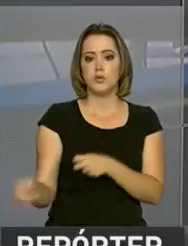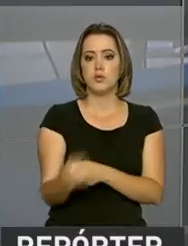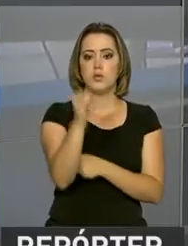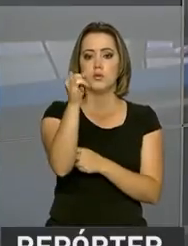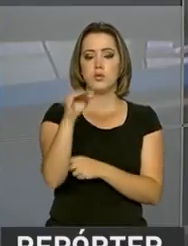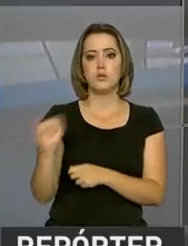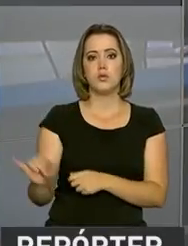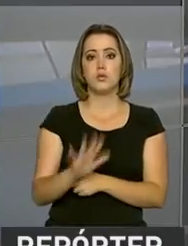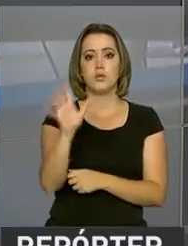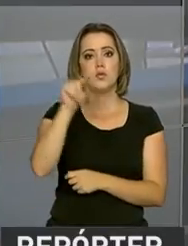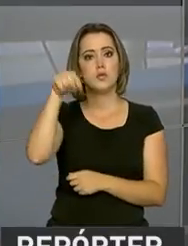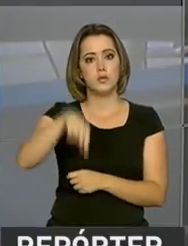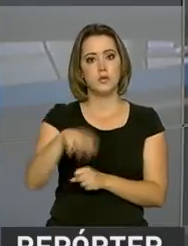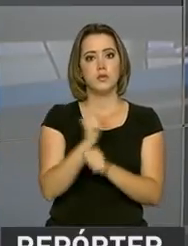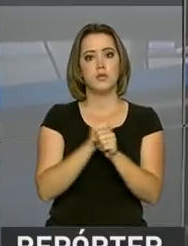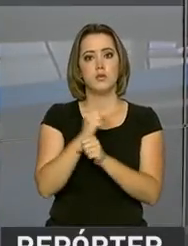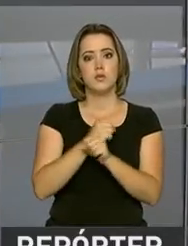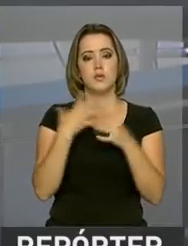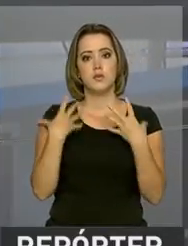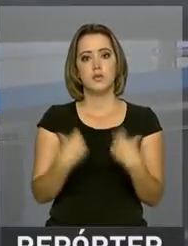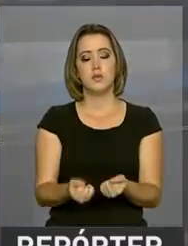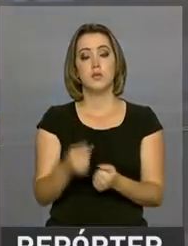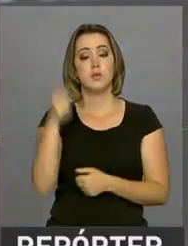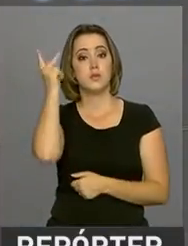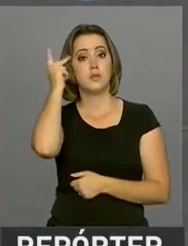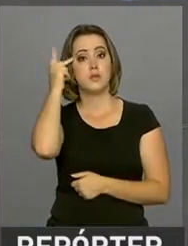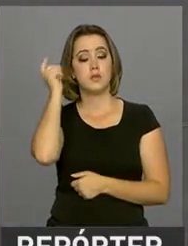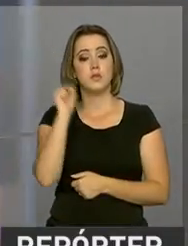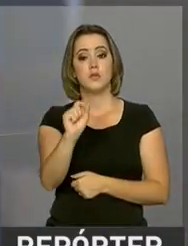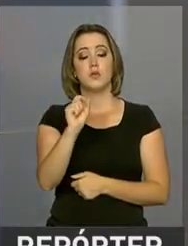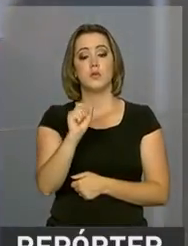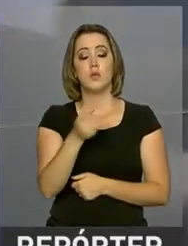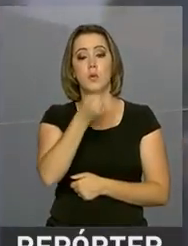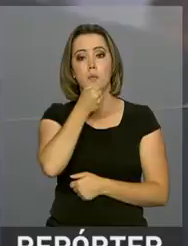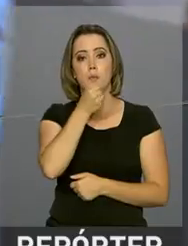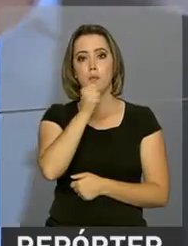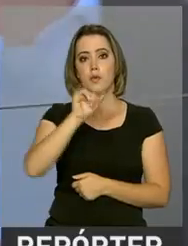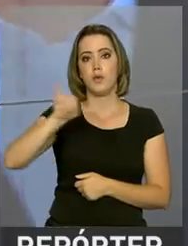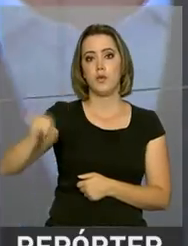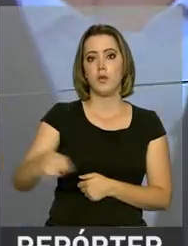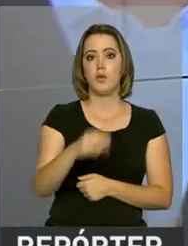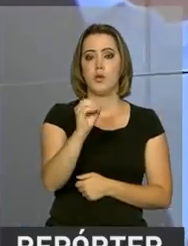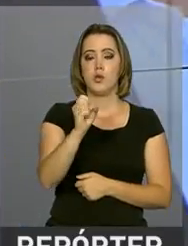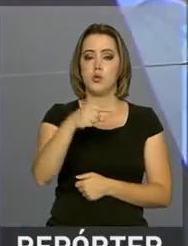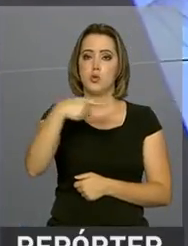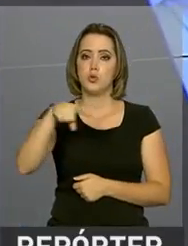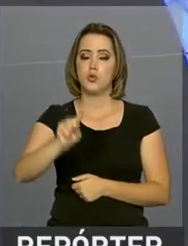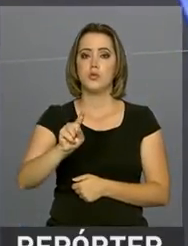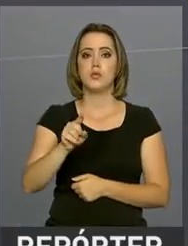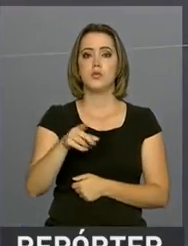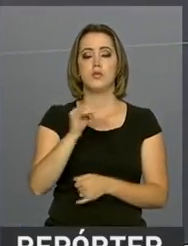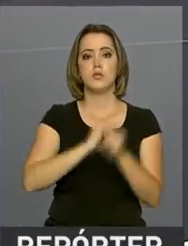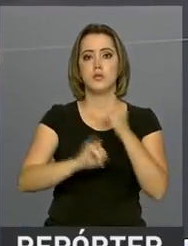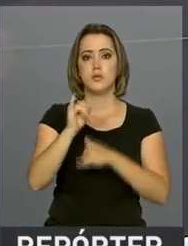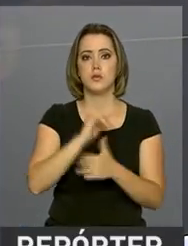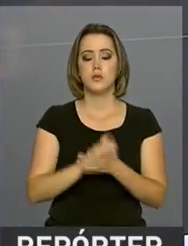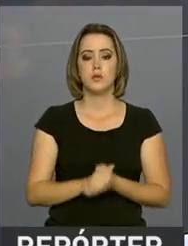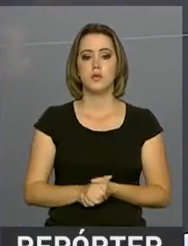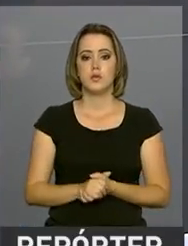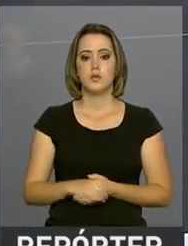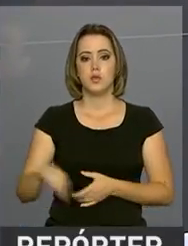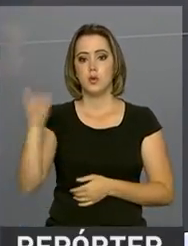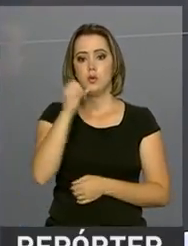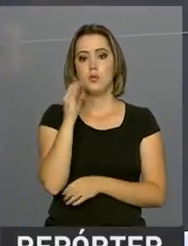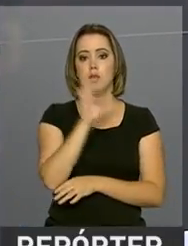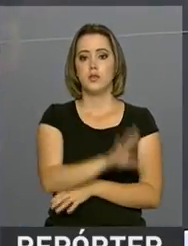para este ano nós vamos então a são paulo conversar com o repórter josé luiz filho que tem as informações para a gente olá ajuda